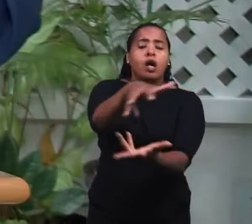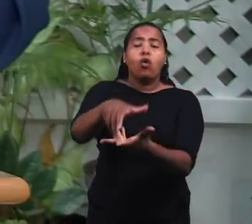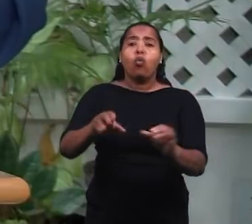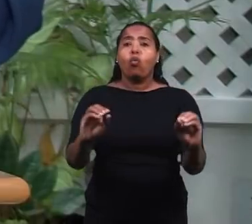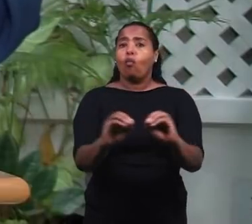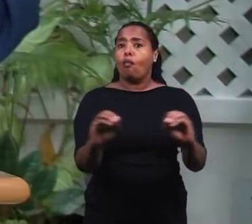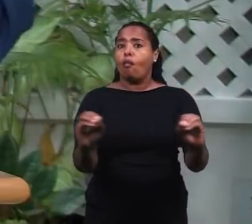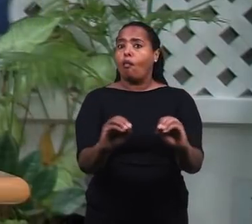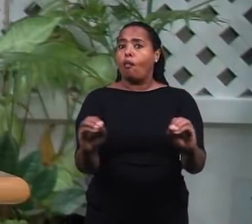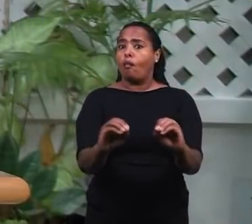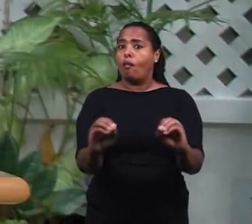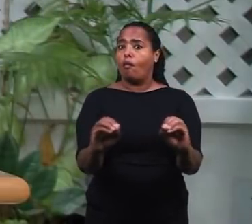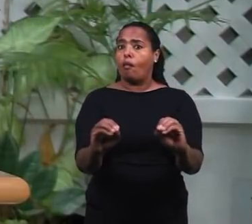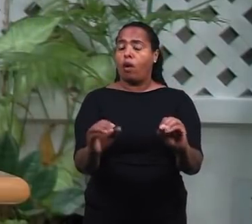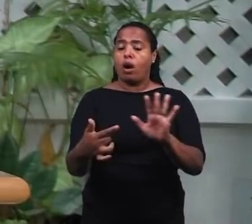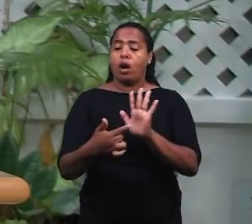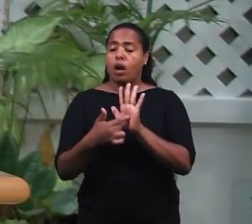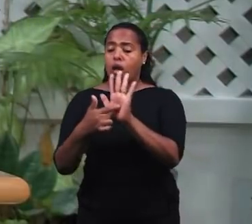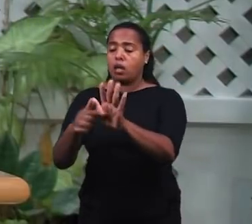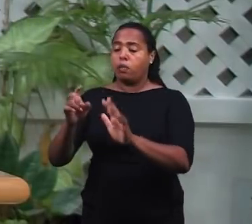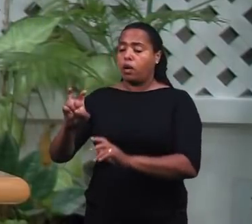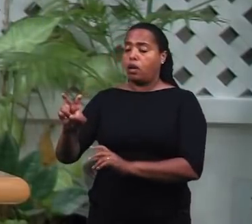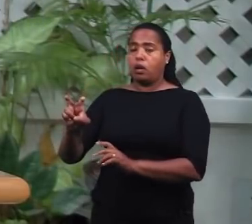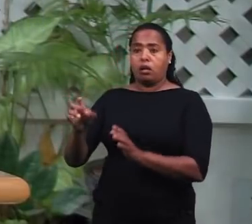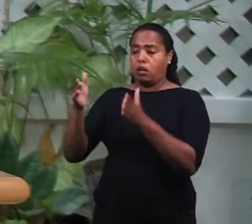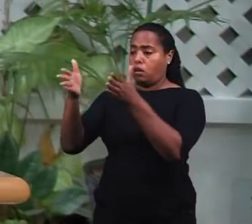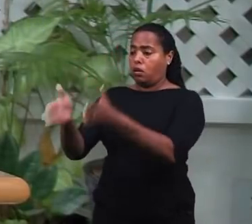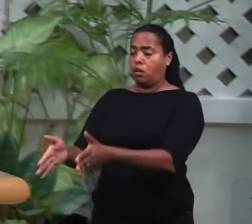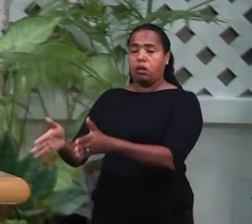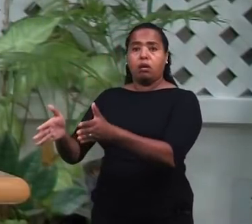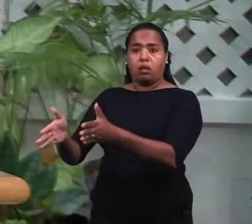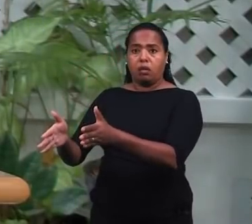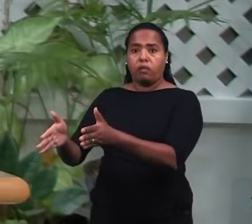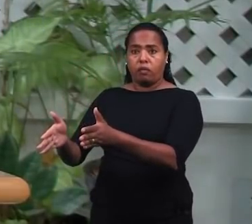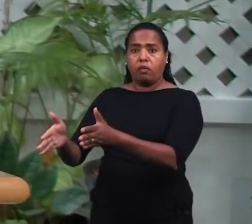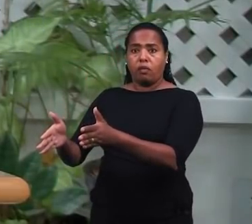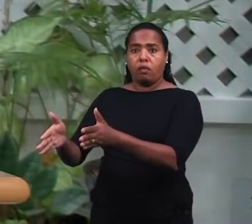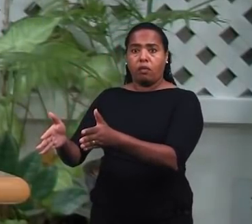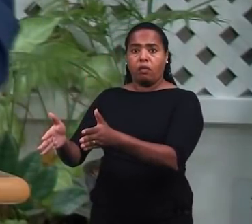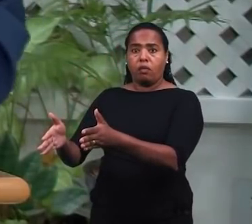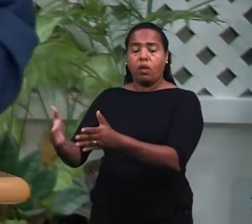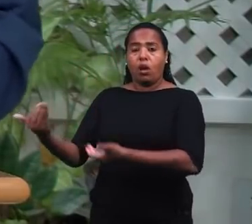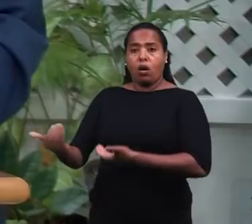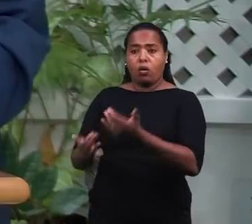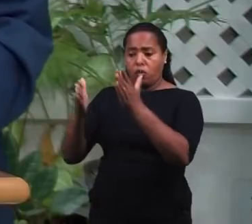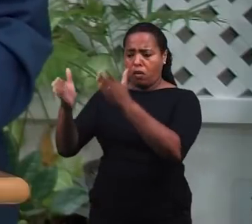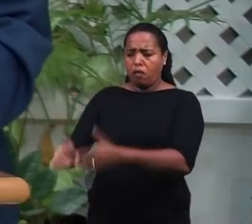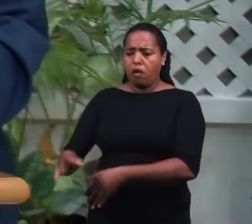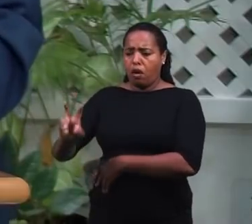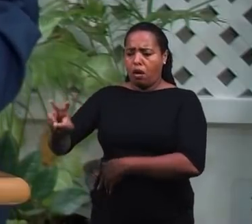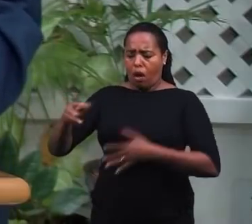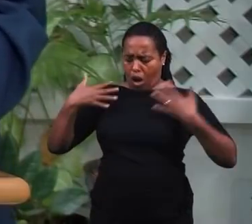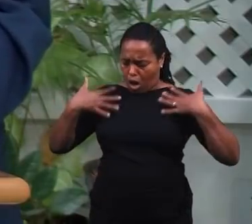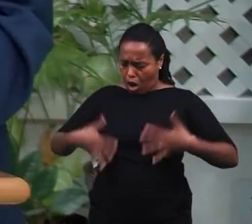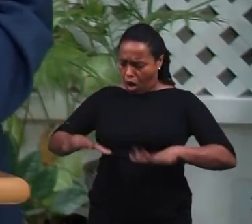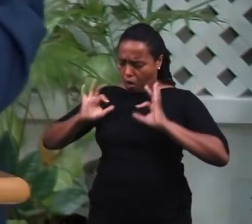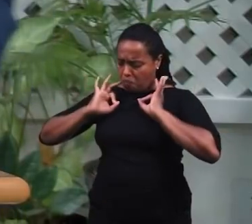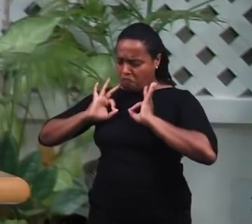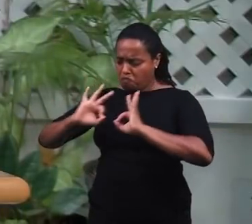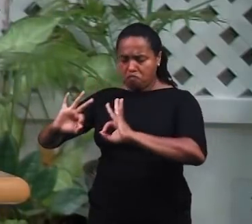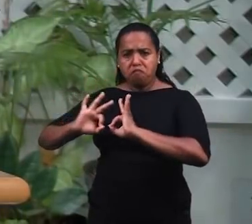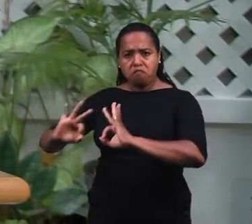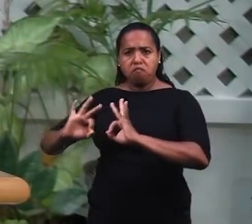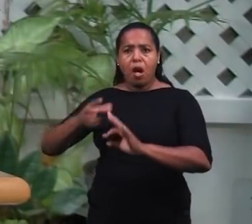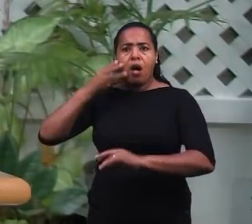não está se referindo ao mundo, ele está se referindo à igreja, aos crentes. Ele está se referindo àqueles que foram chamados,